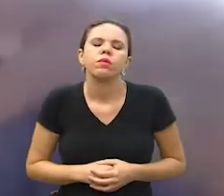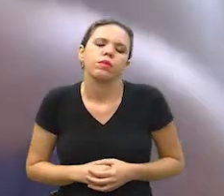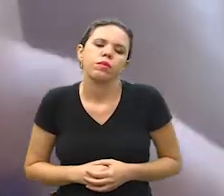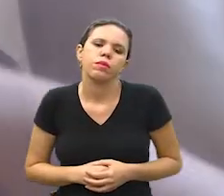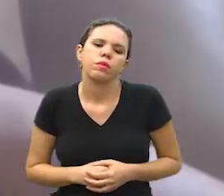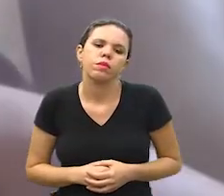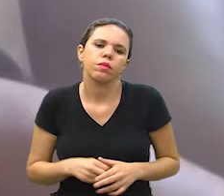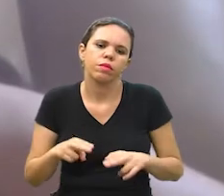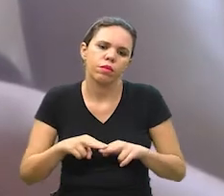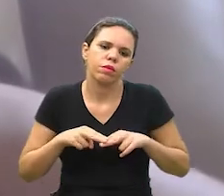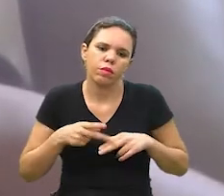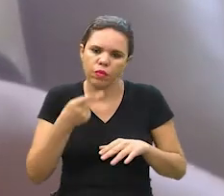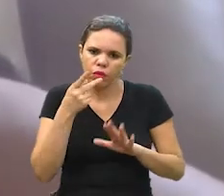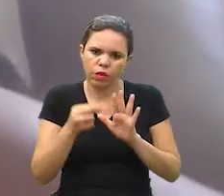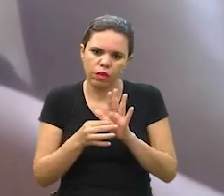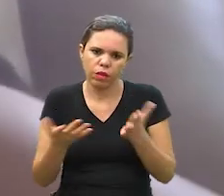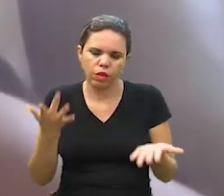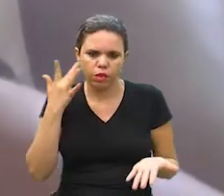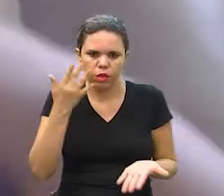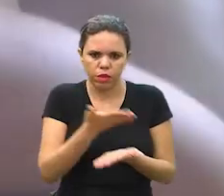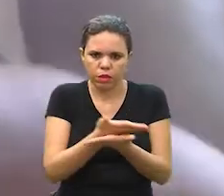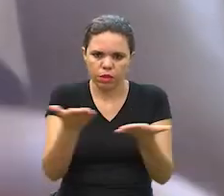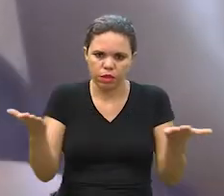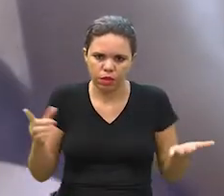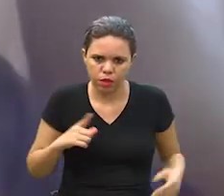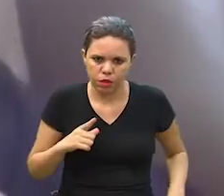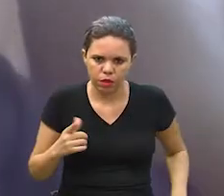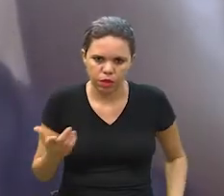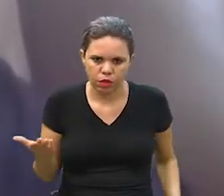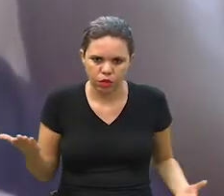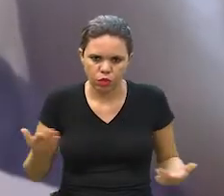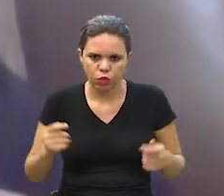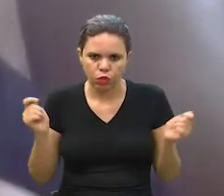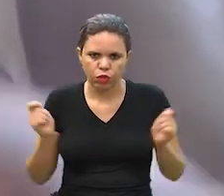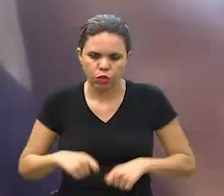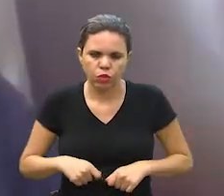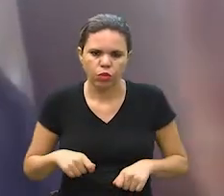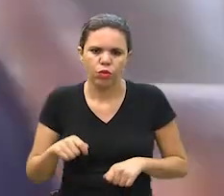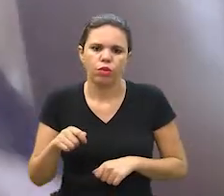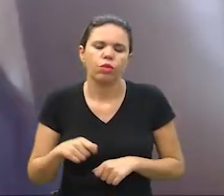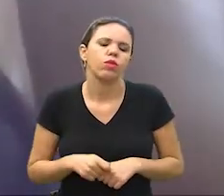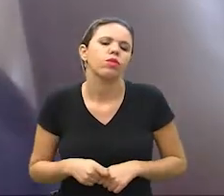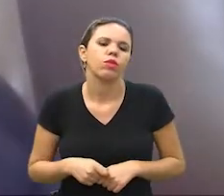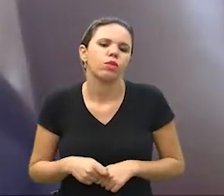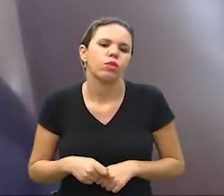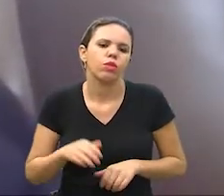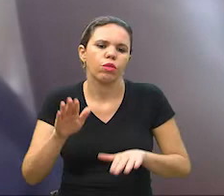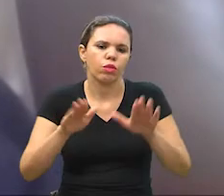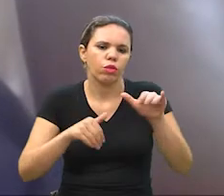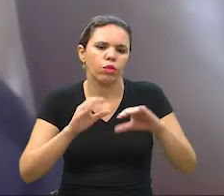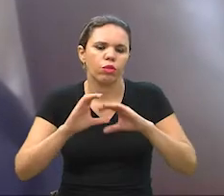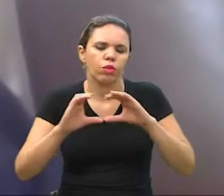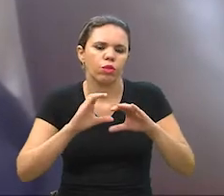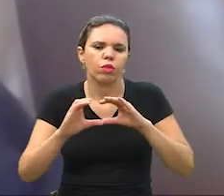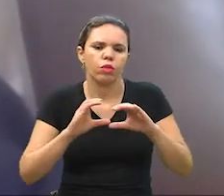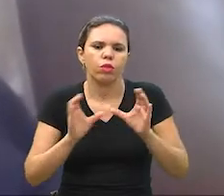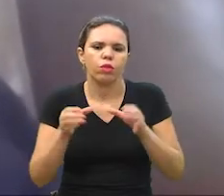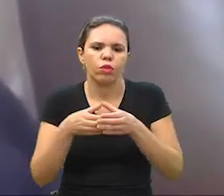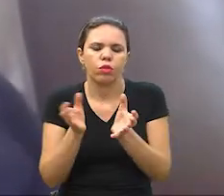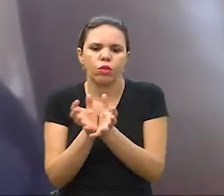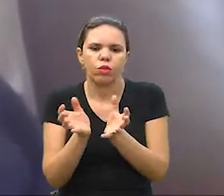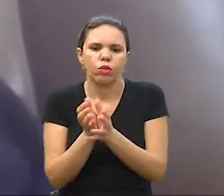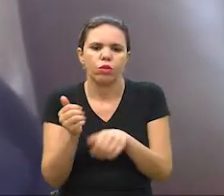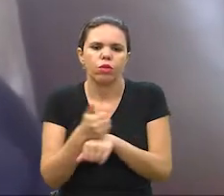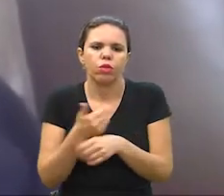e por isso que eu estou colocando. Eu acho que vocês é que têm hoje a condição de chamar para uma articulação de um comitê